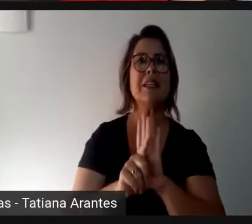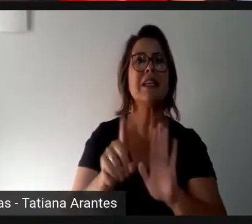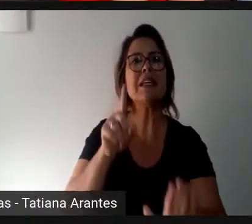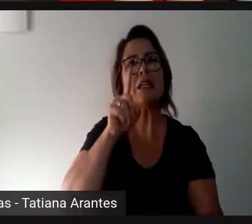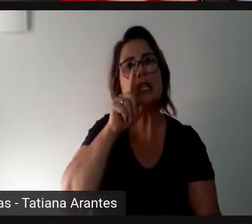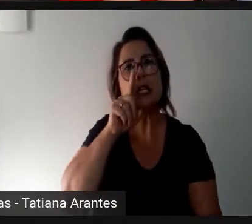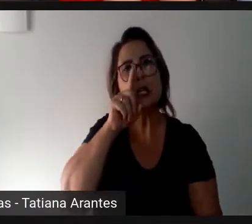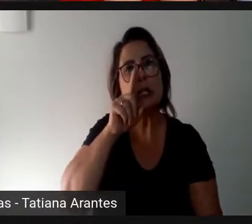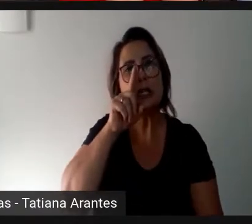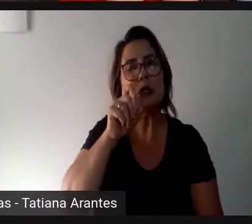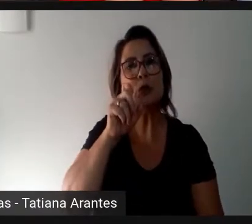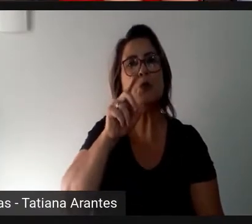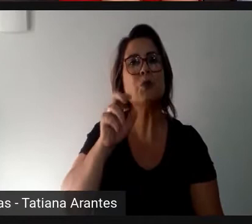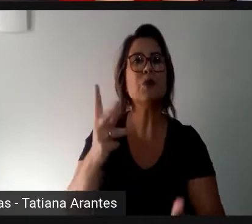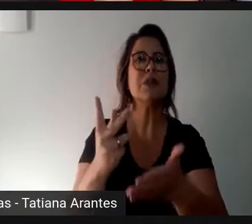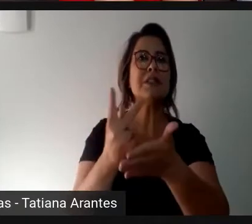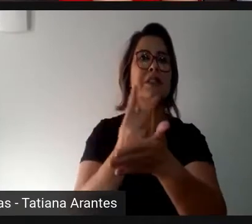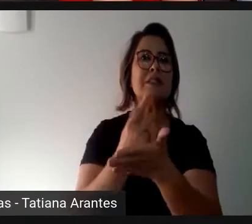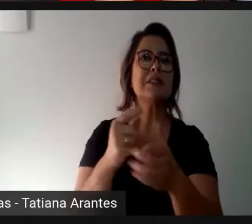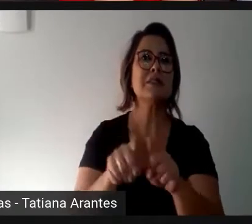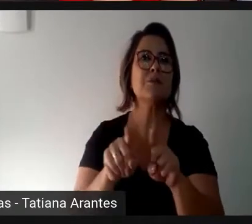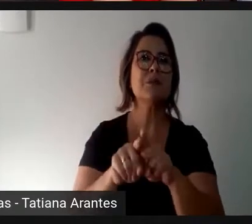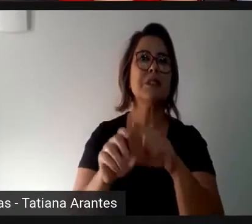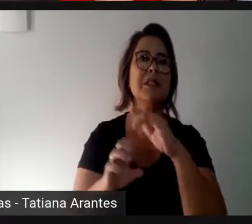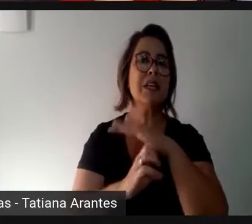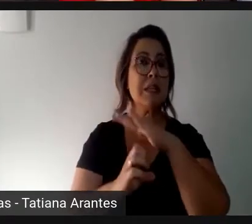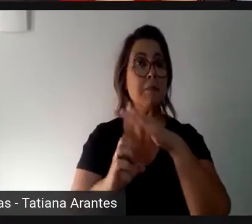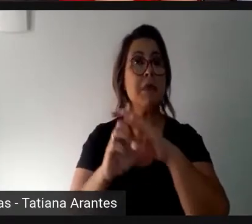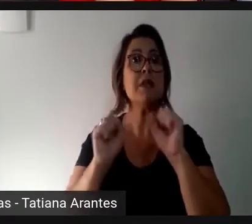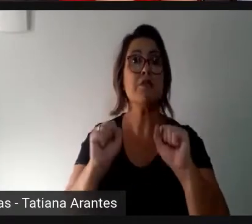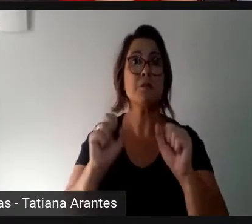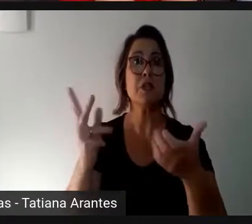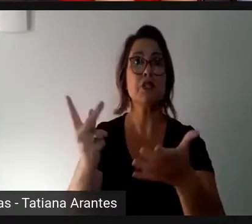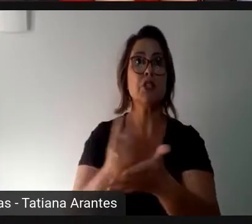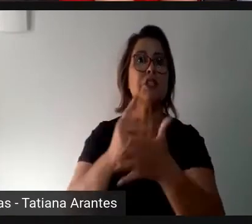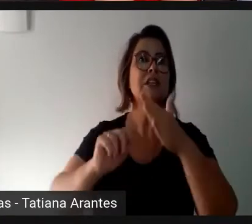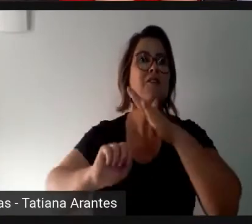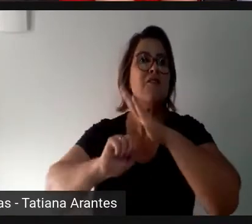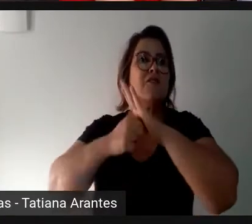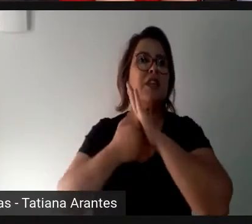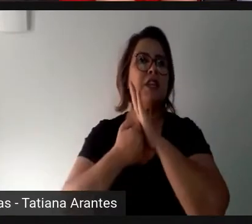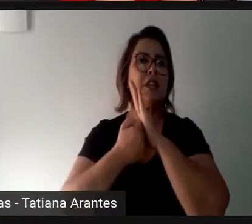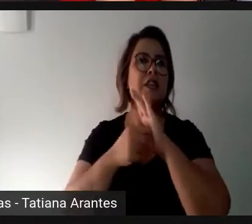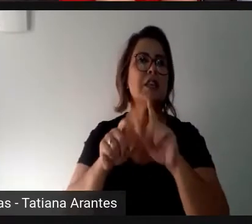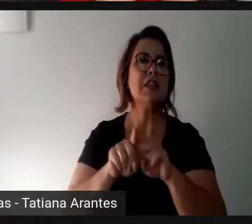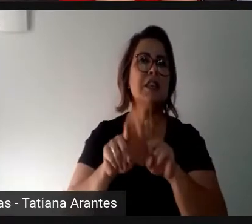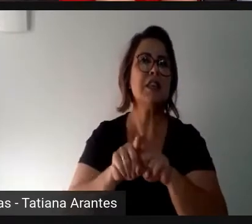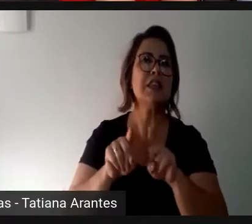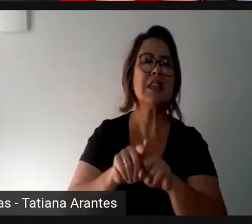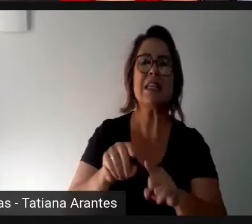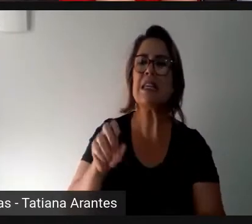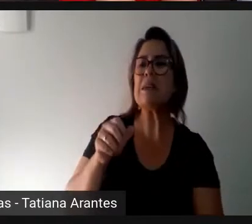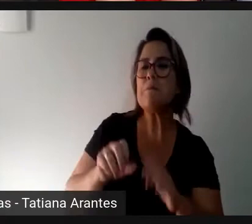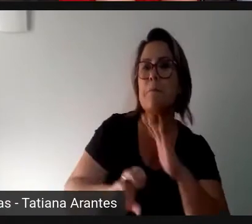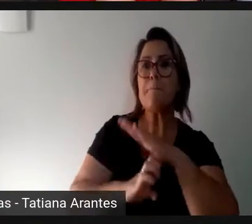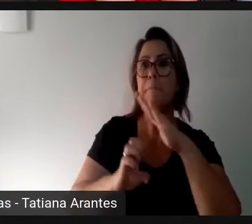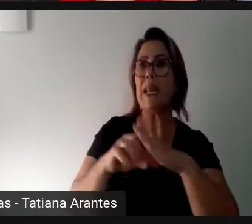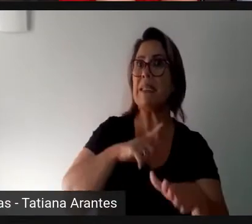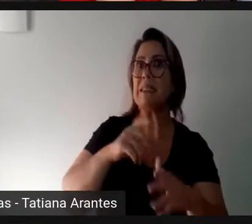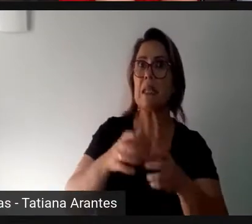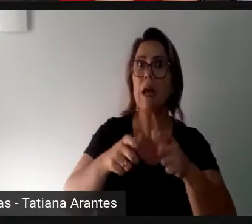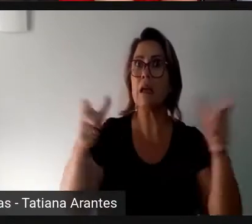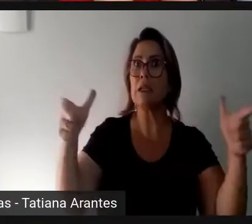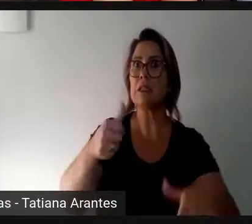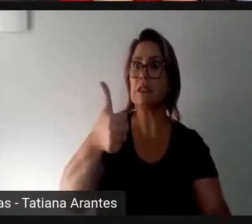para as empresas. As empresas podem fechar as portas. Se uma empresa de 5 mil, 10 mil funcionários, ela for pega cometendo um